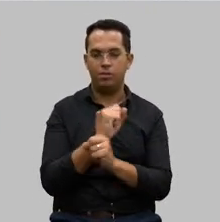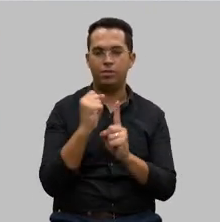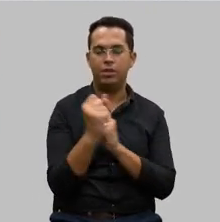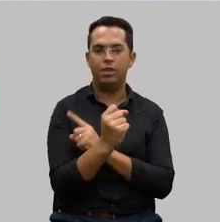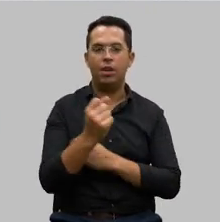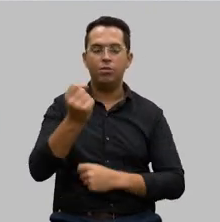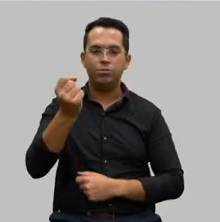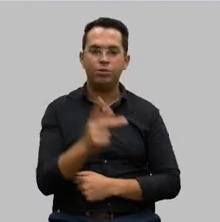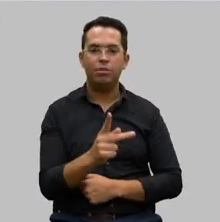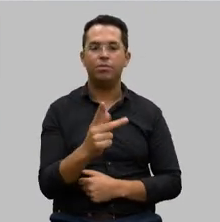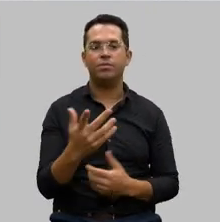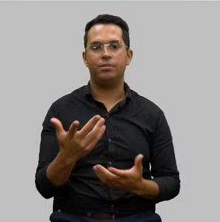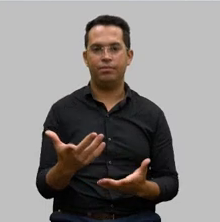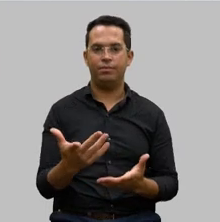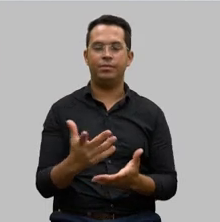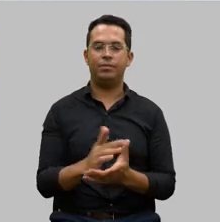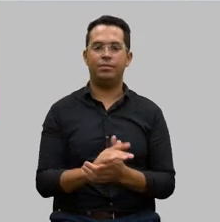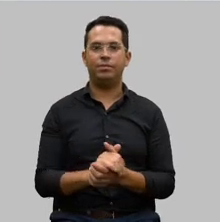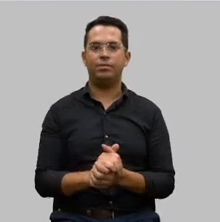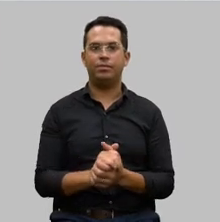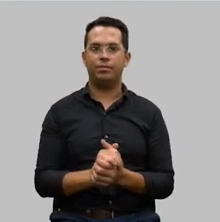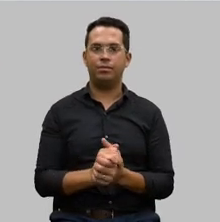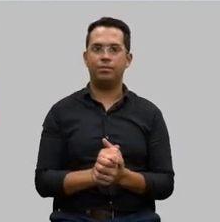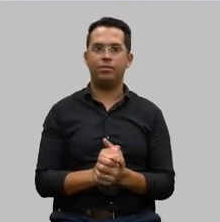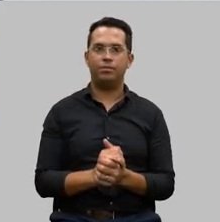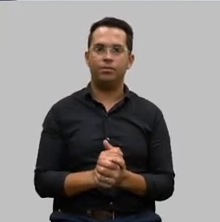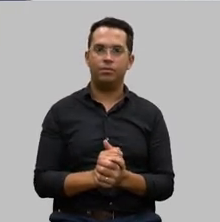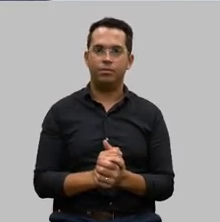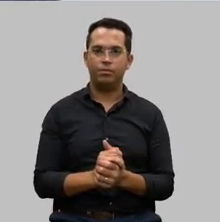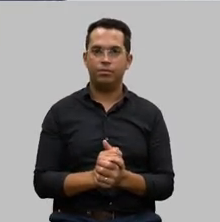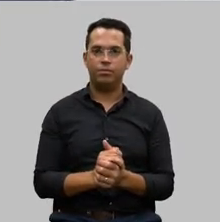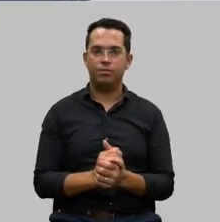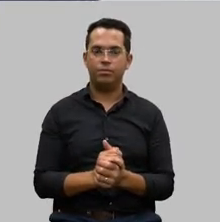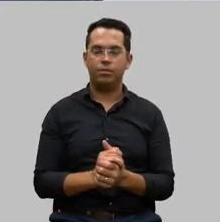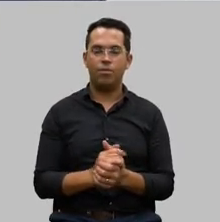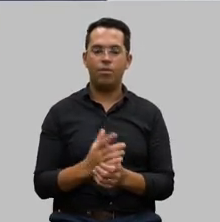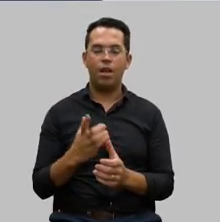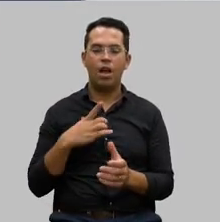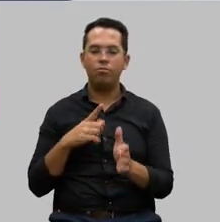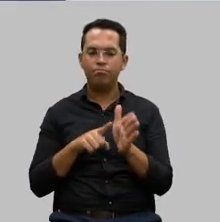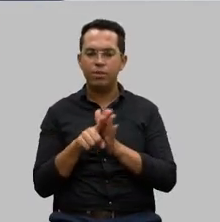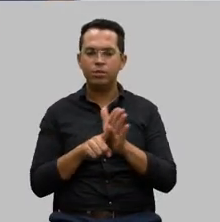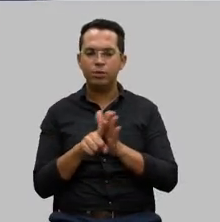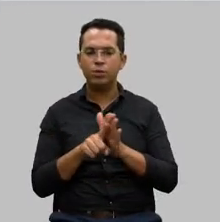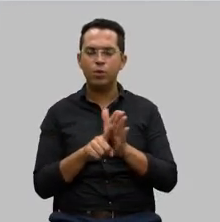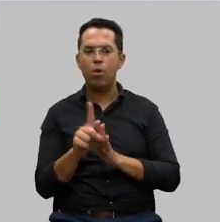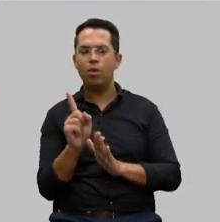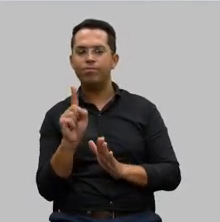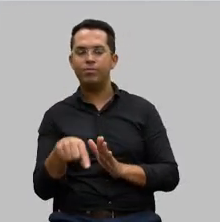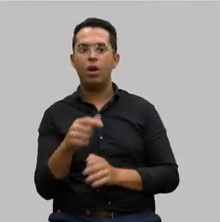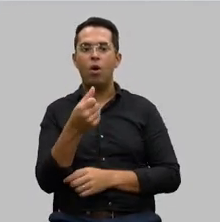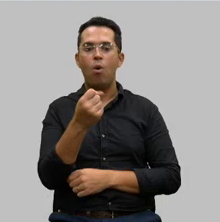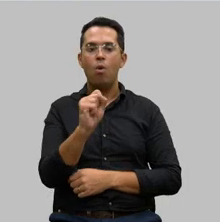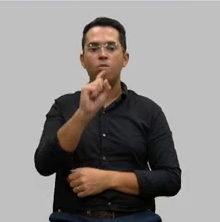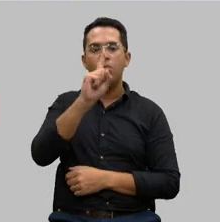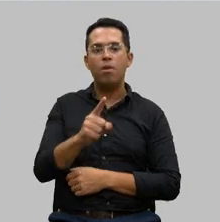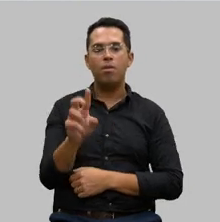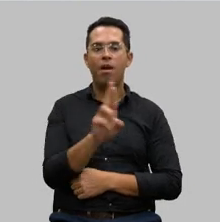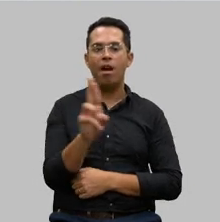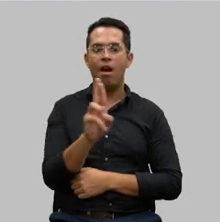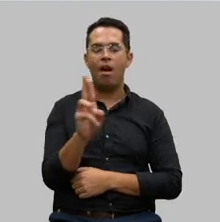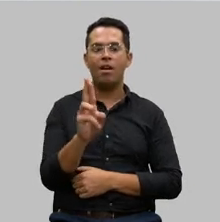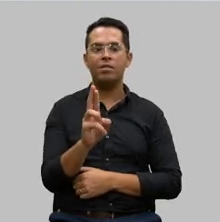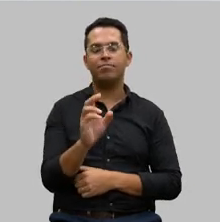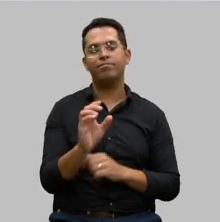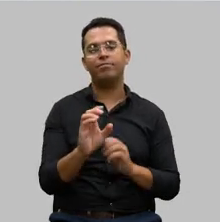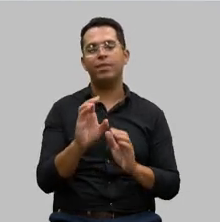cartório a última Contagem que nós viamos lá ficava em 8.000 documentação que é da proceder onde é que nós vamos mais esse dinheiro entendeu